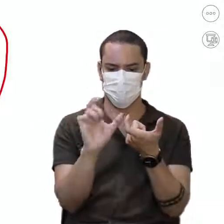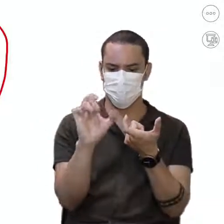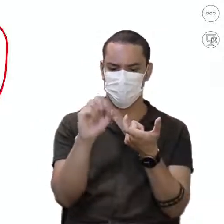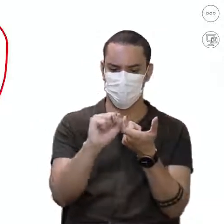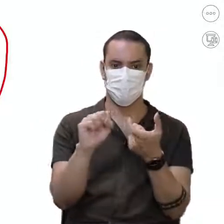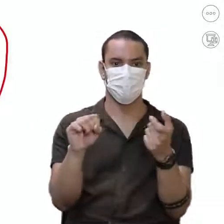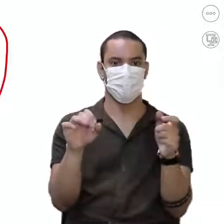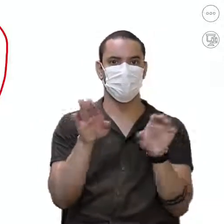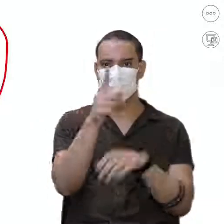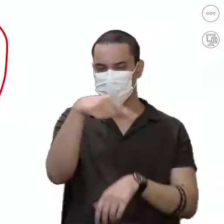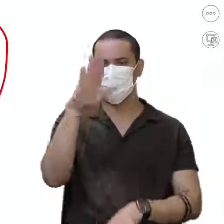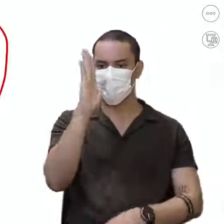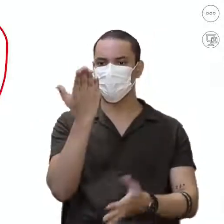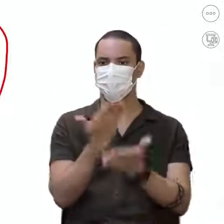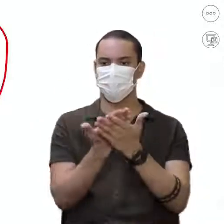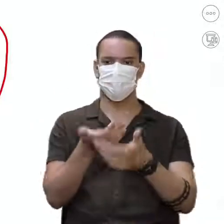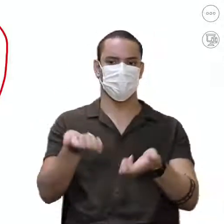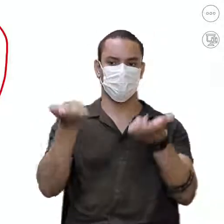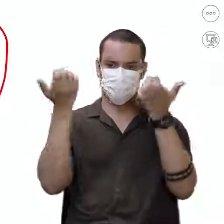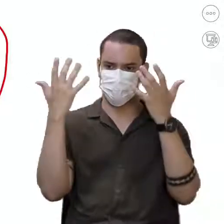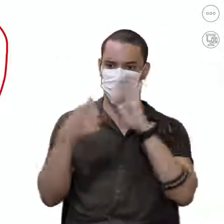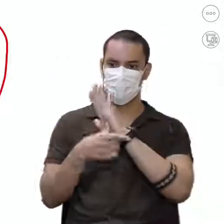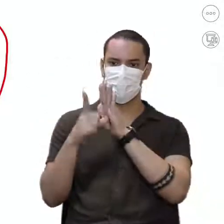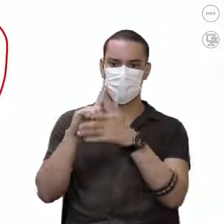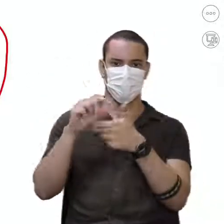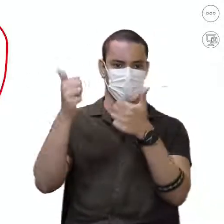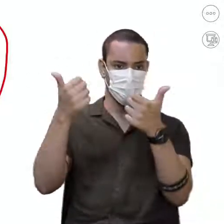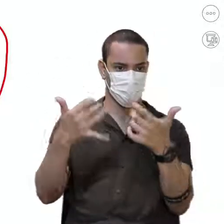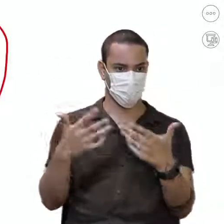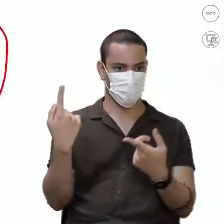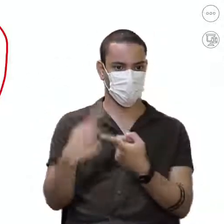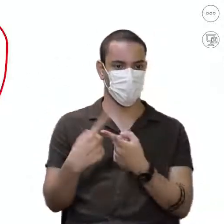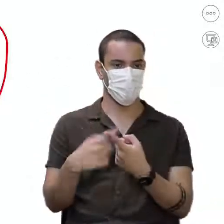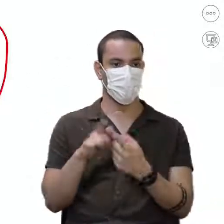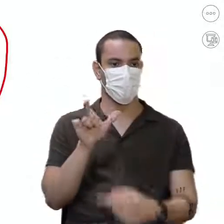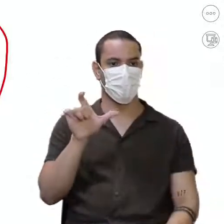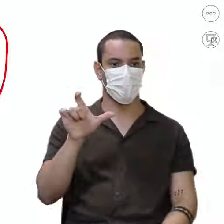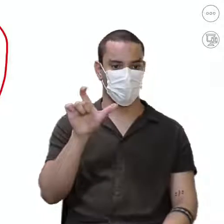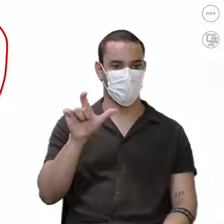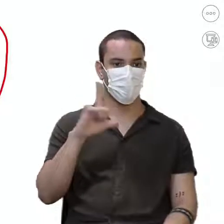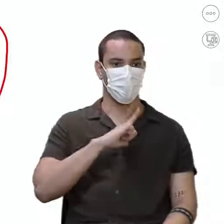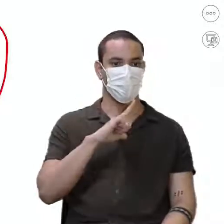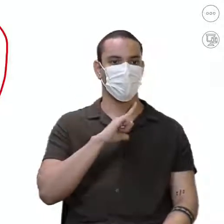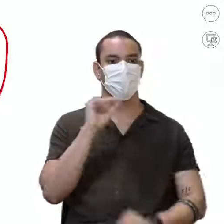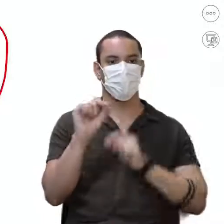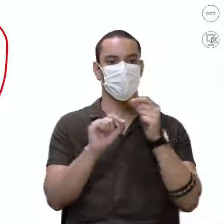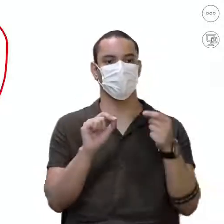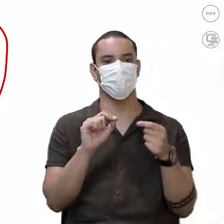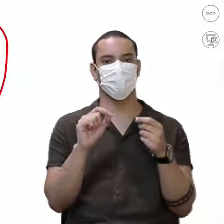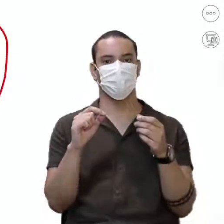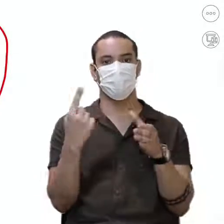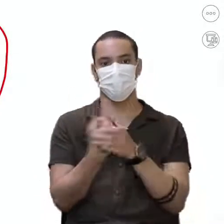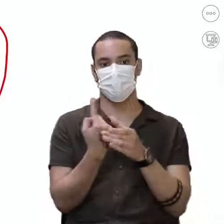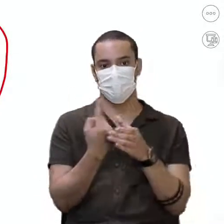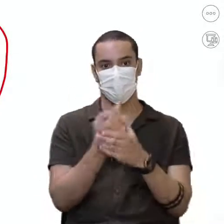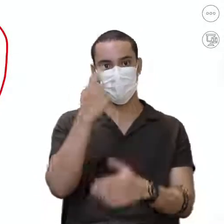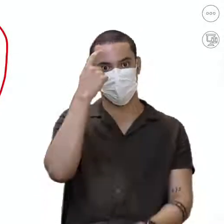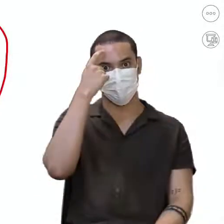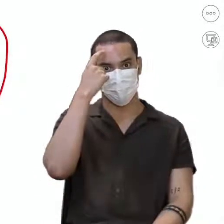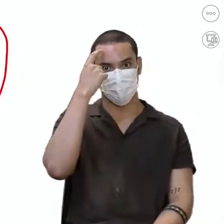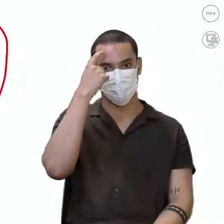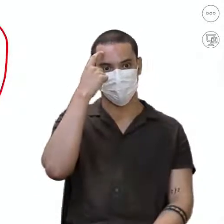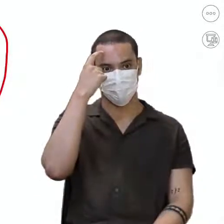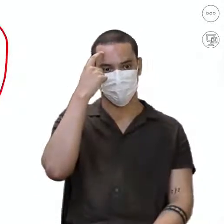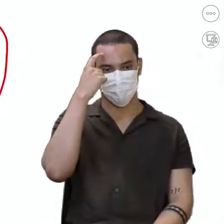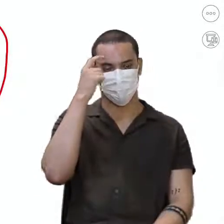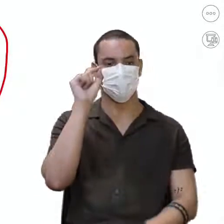Vocês também já viram anteriormente? A palavra thought, ela está no singular, significa pensamento. E o que que